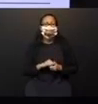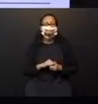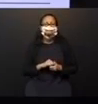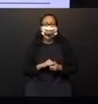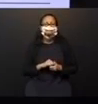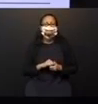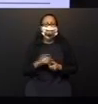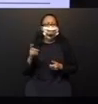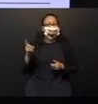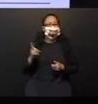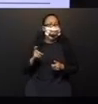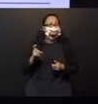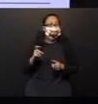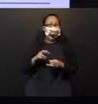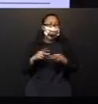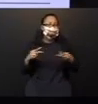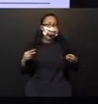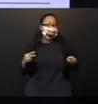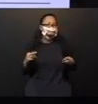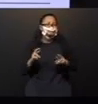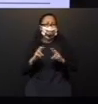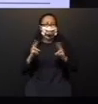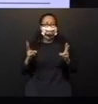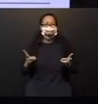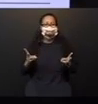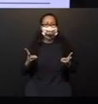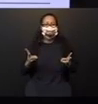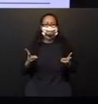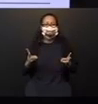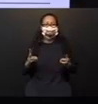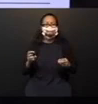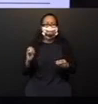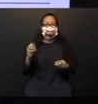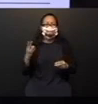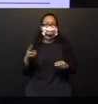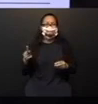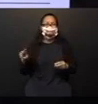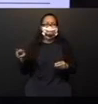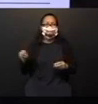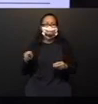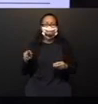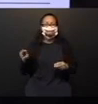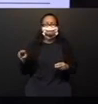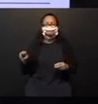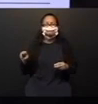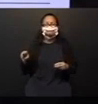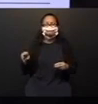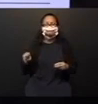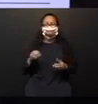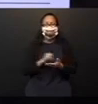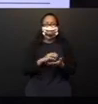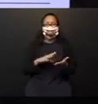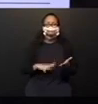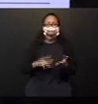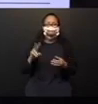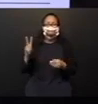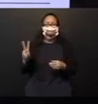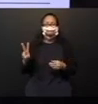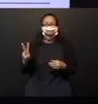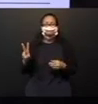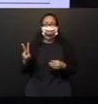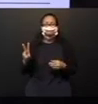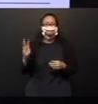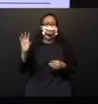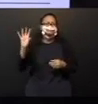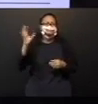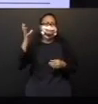Será que vai acontecer coisas diferentes? Será que vão acontecer coisas iguais? Aqui na questão 2 agora. O que